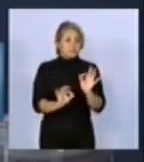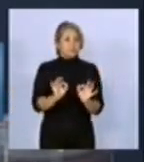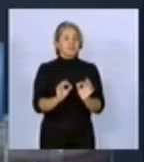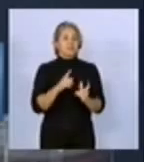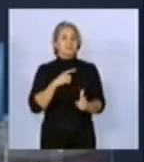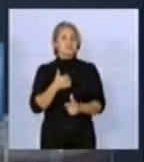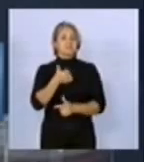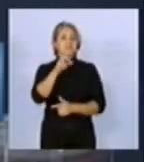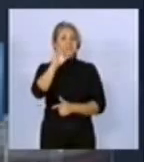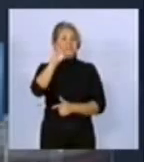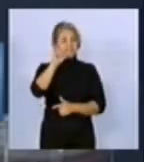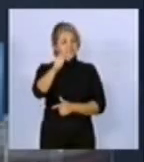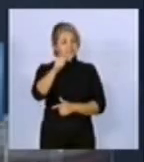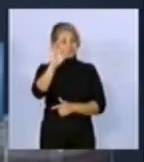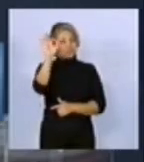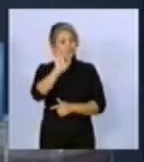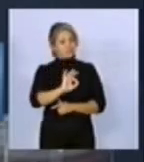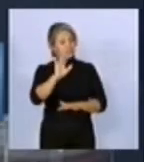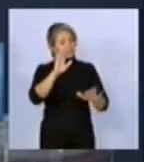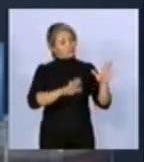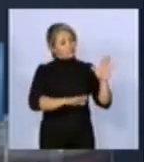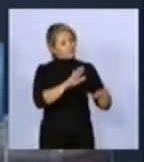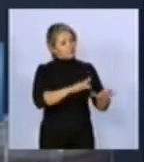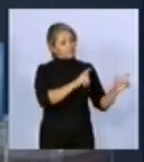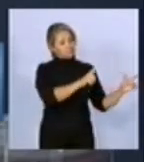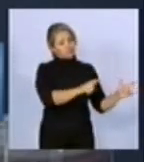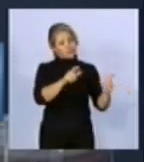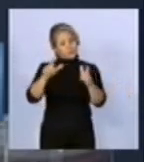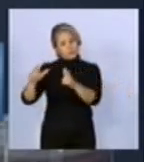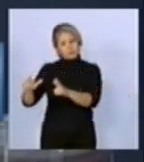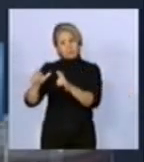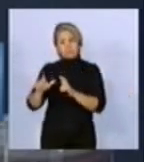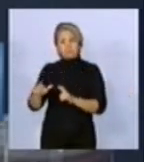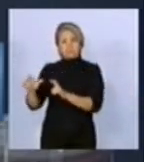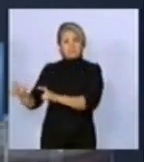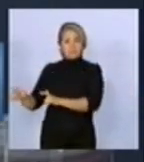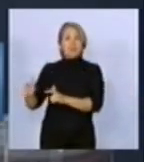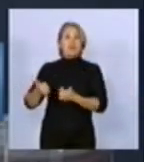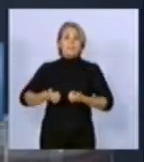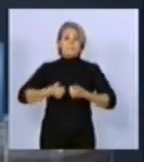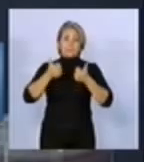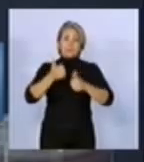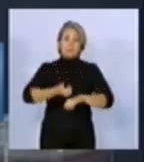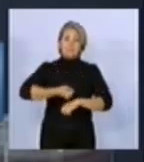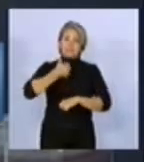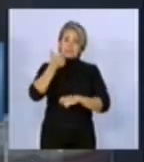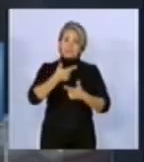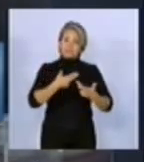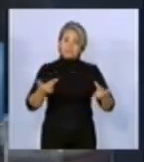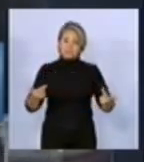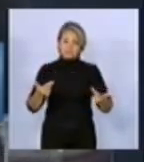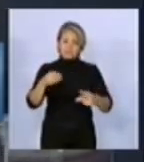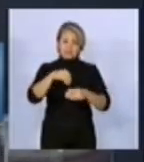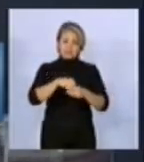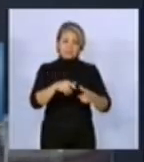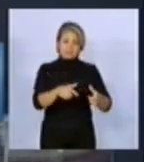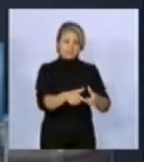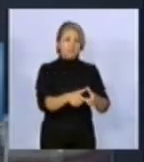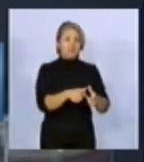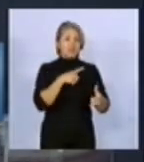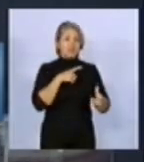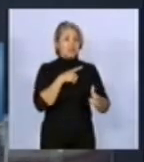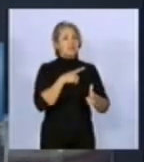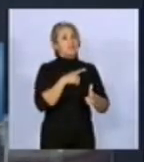17% isso vai variar de área para área né então é possível que a gente melhore esse rendimento aqui uma área de um projeto